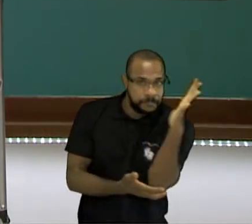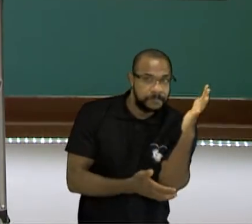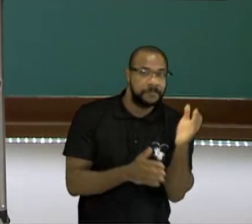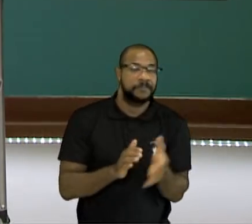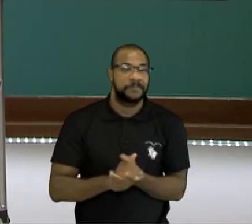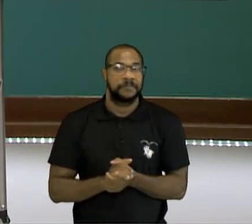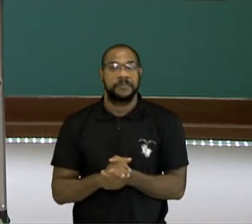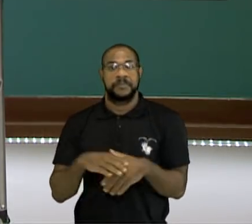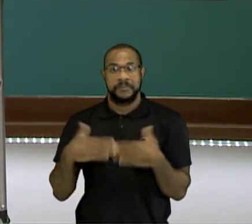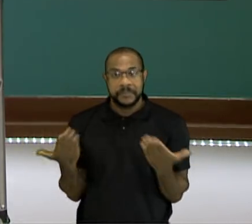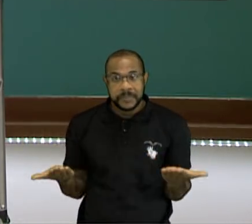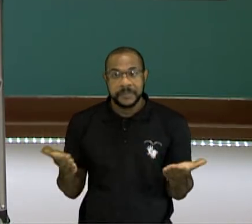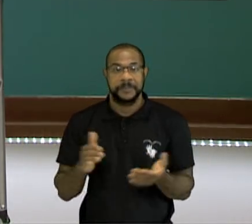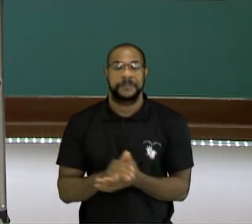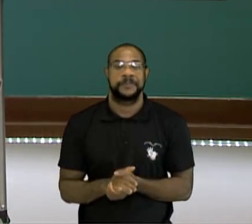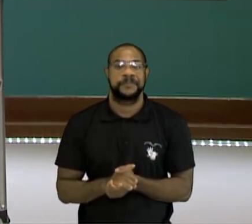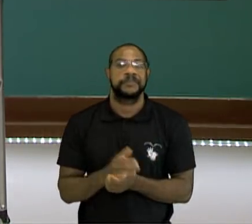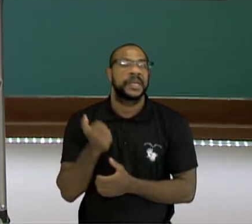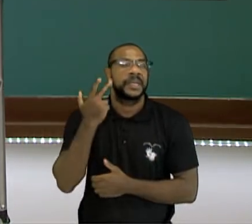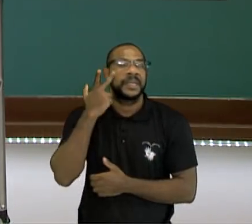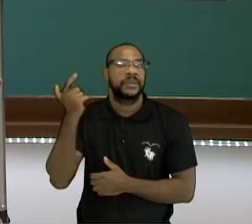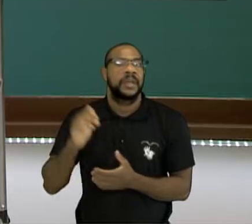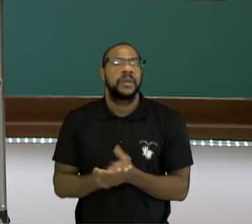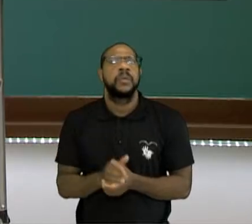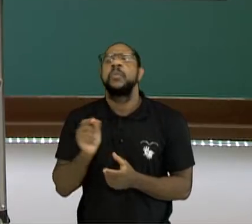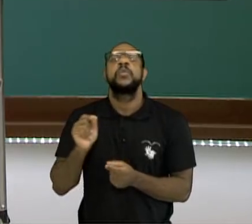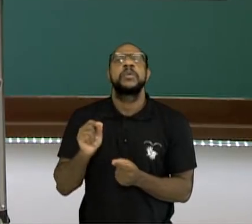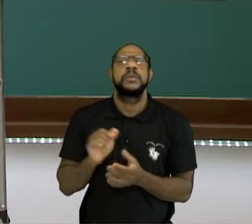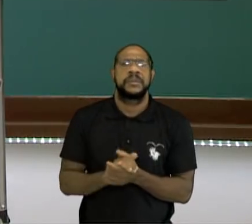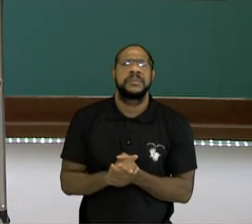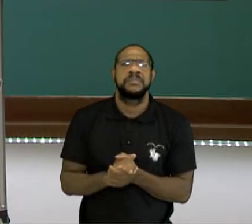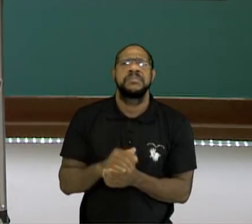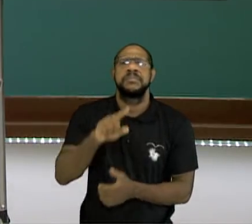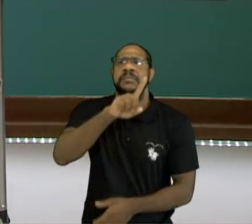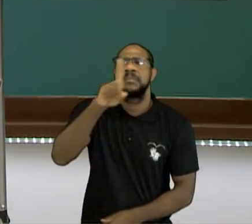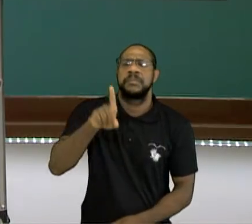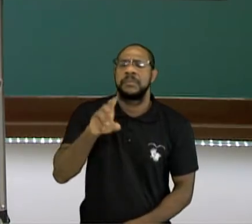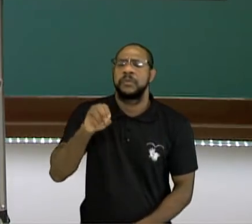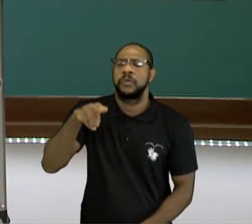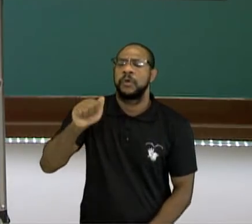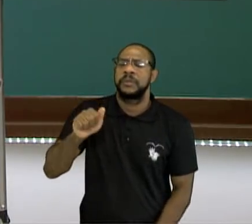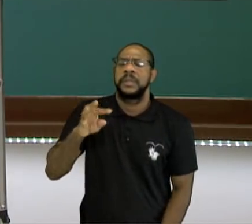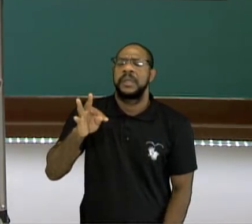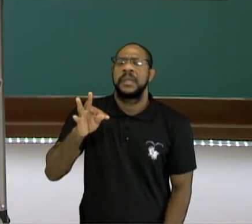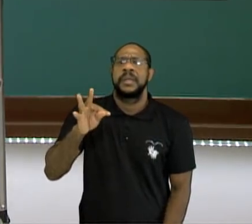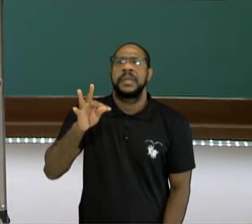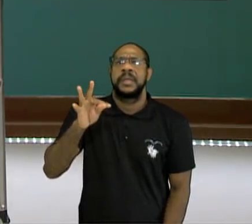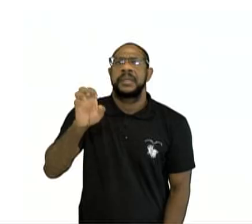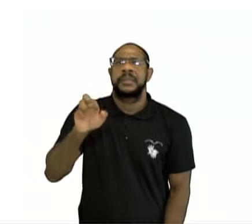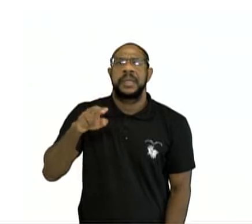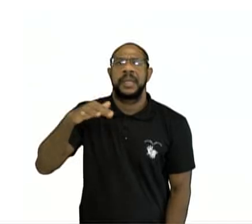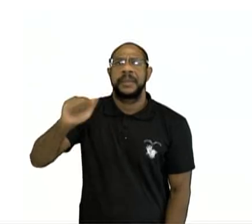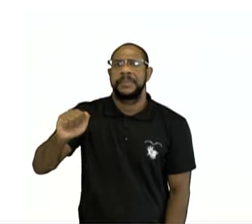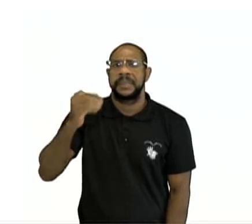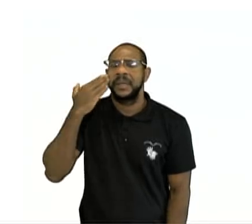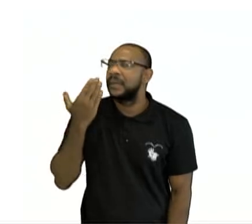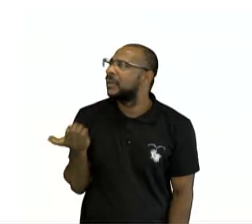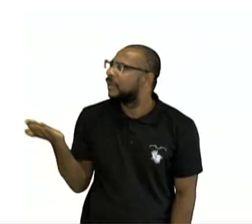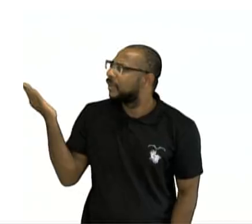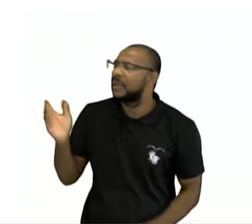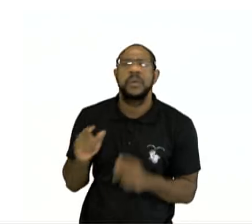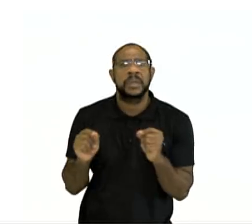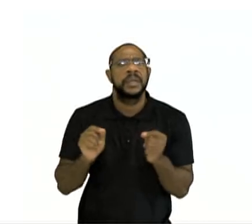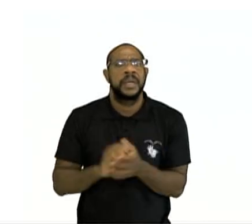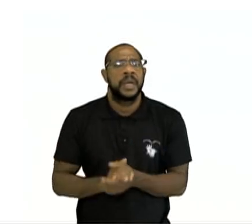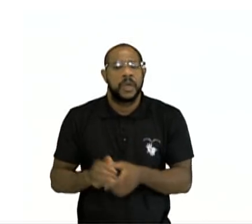ali que fala das paisagens naturais, o que tem a ver com as zonas térmicas? Então, a localização geográfica do